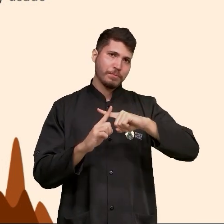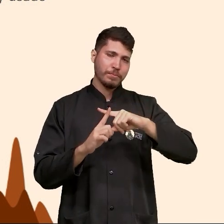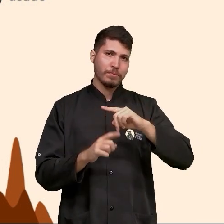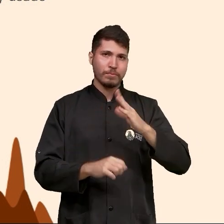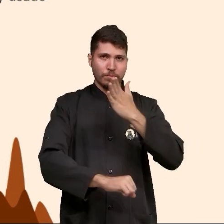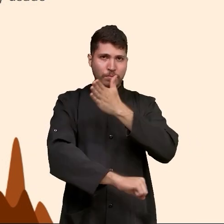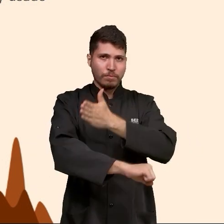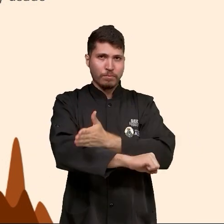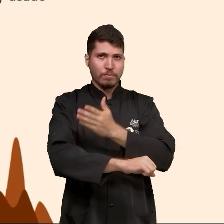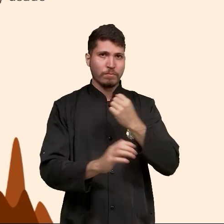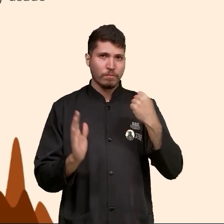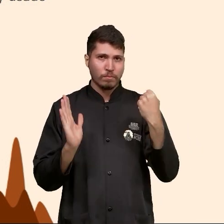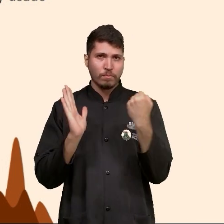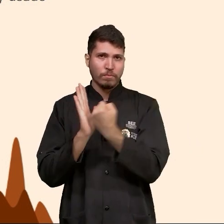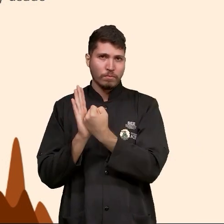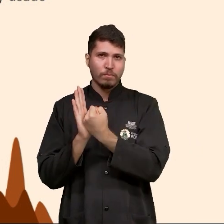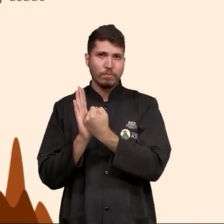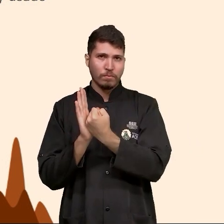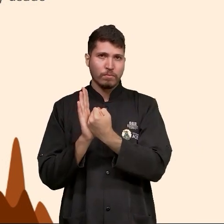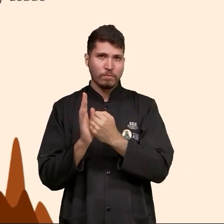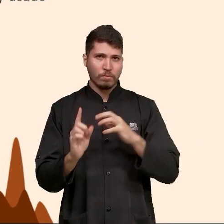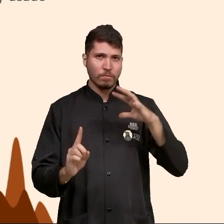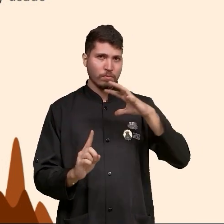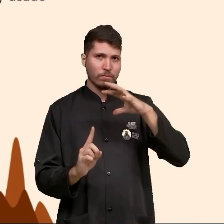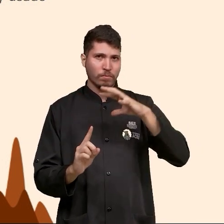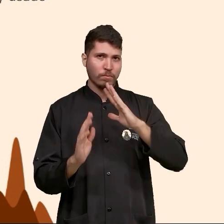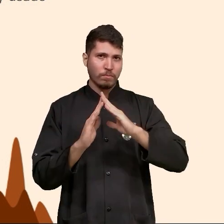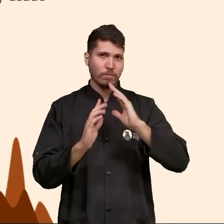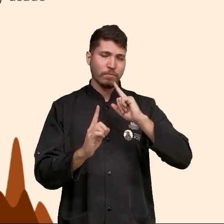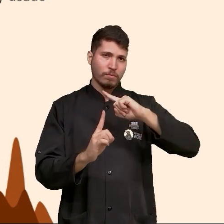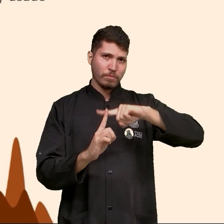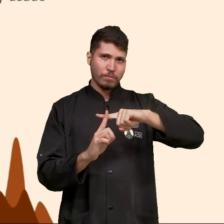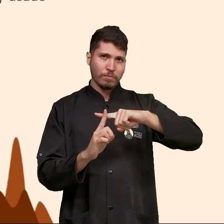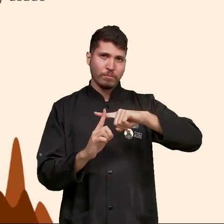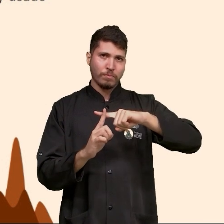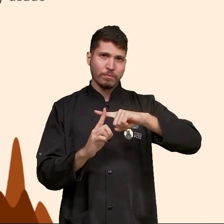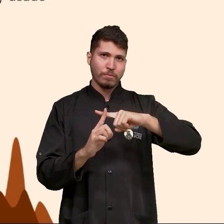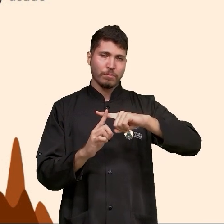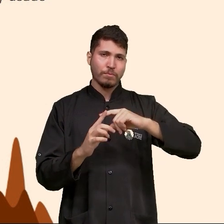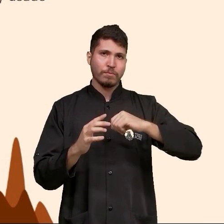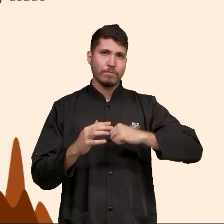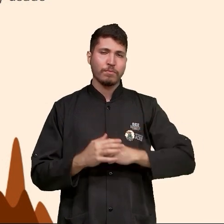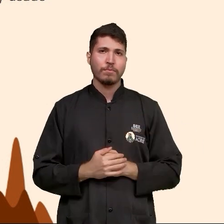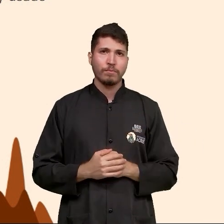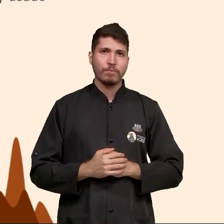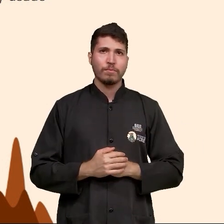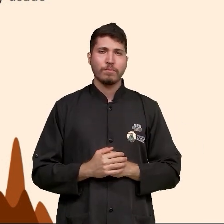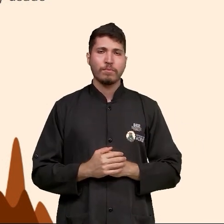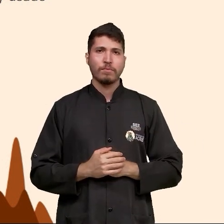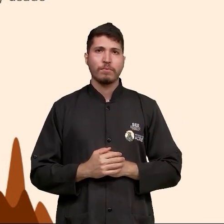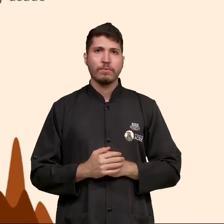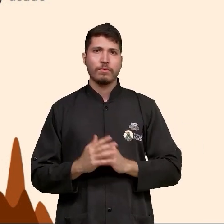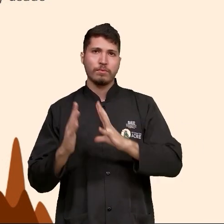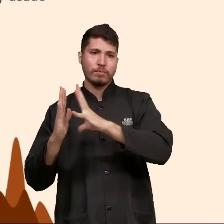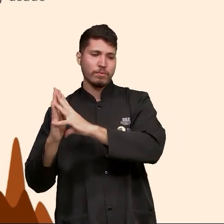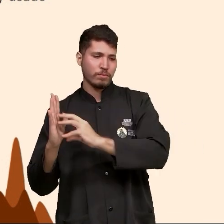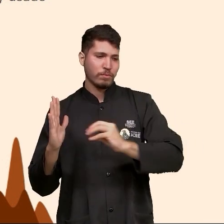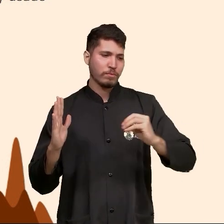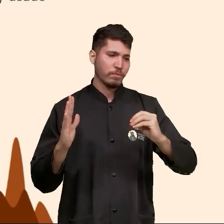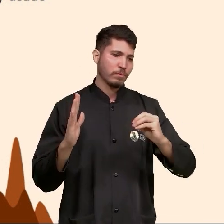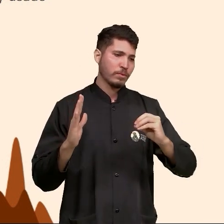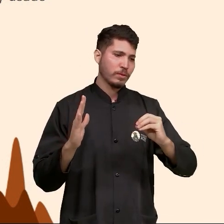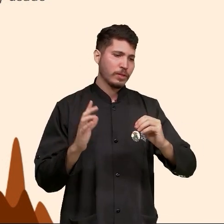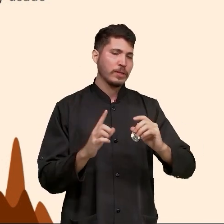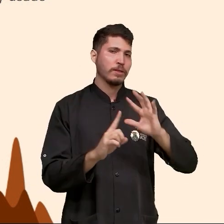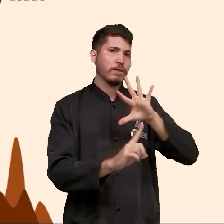Média ela foi marcada por uma forte influência da igreja e isso refletiu na arte e na música. E as artes visuais elas